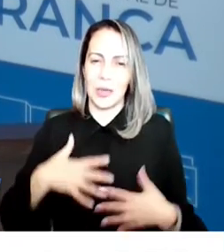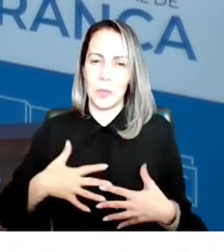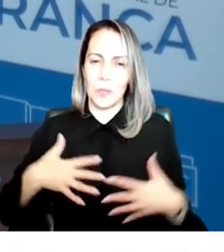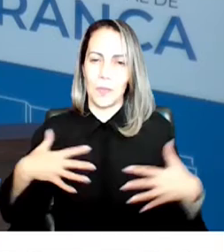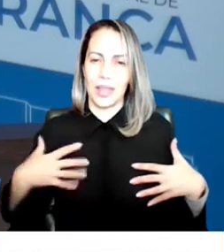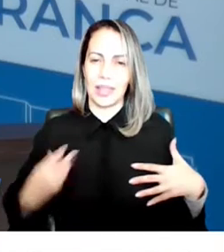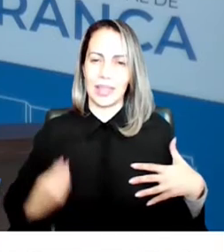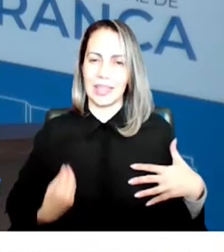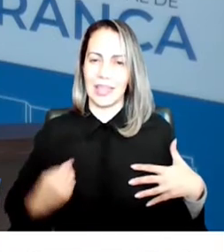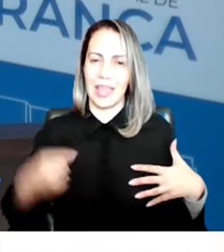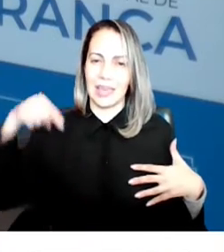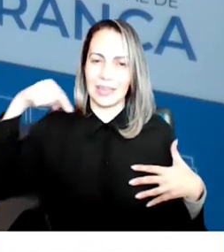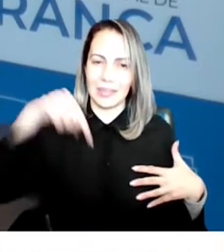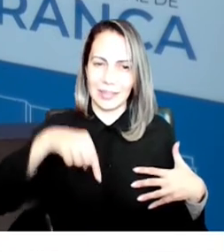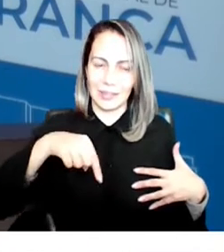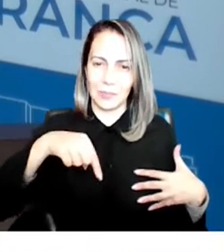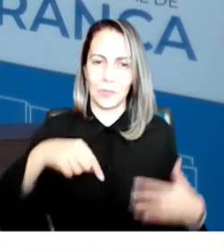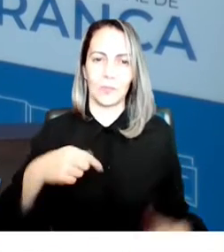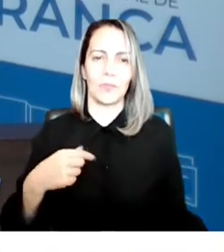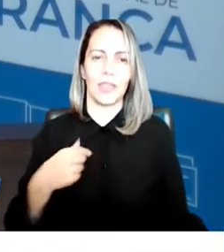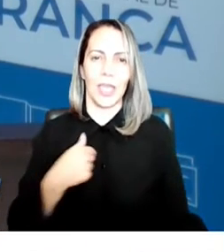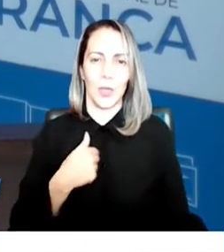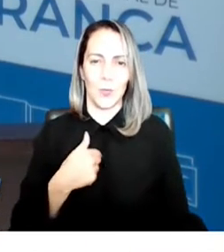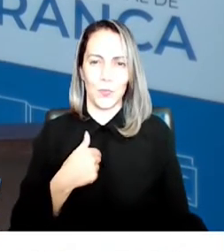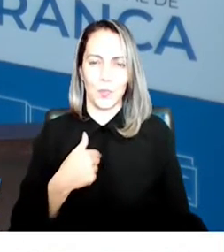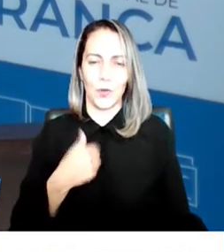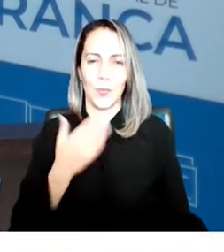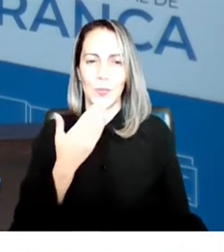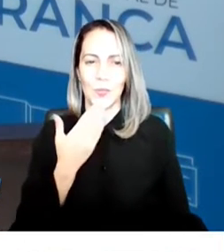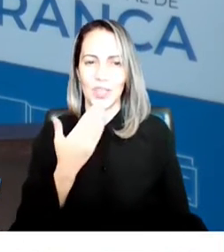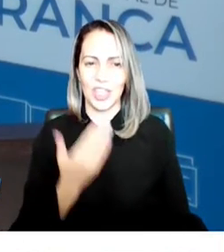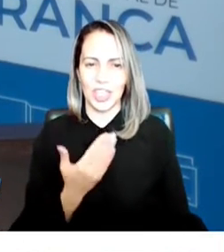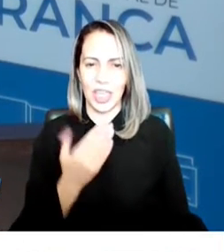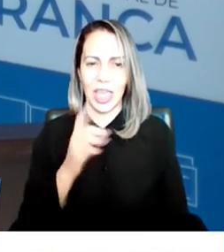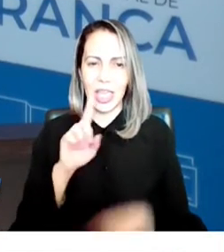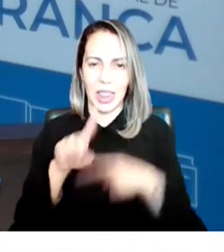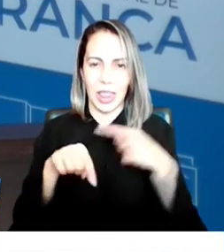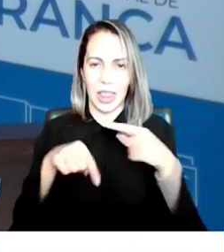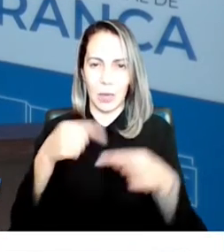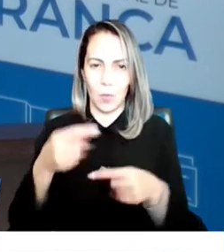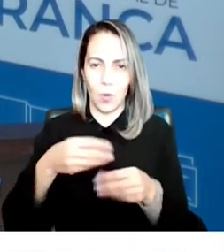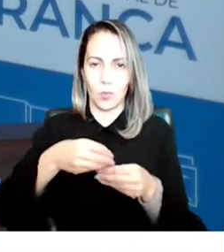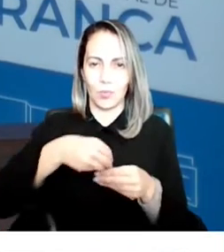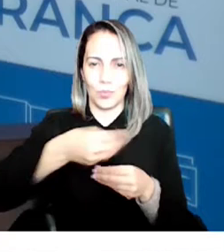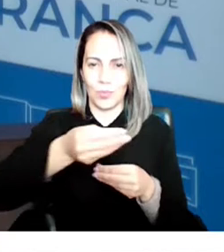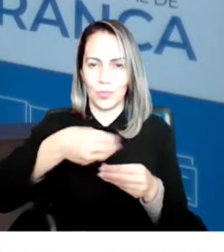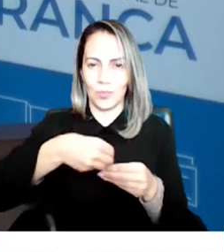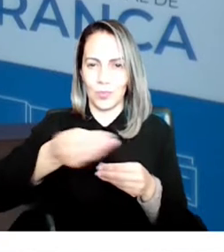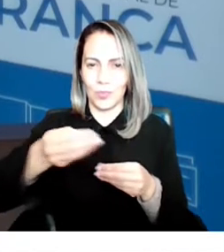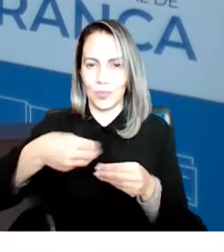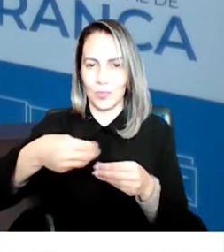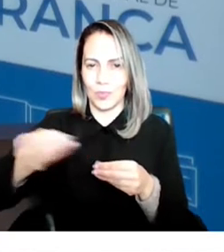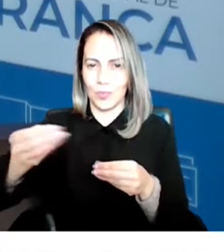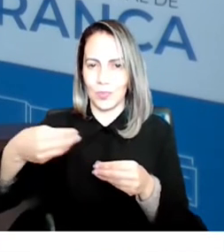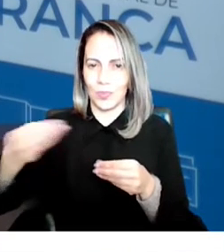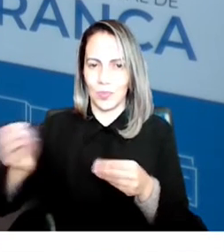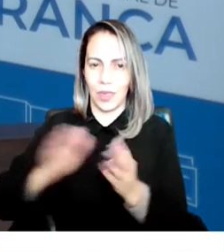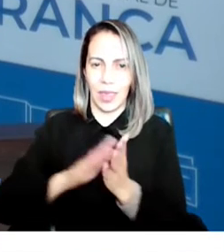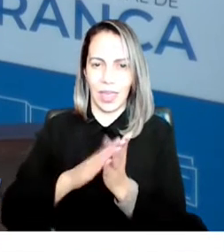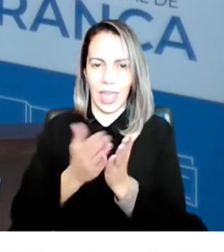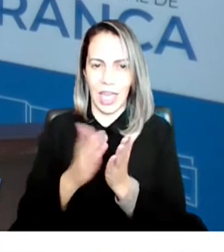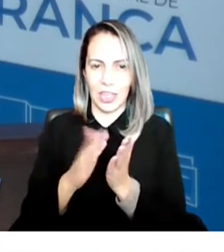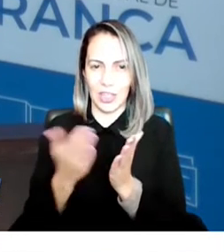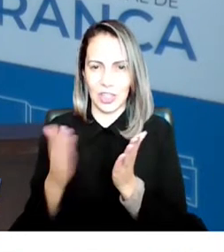Vim distribuindo, vou até pedir, depois passa para o pessoal ali fora também, eu trouxe essa cartilinha que a